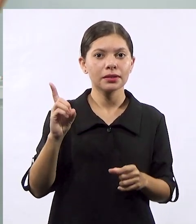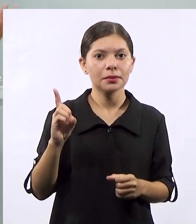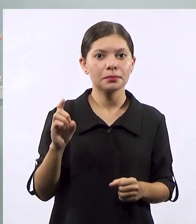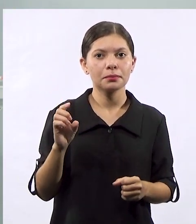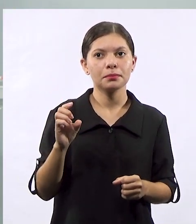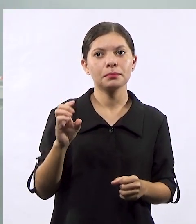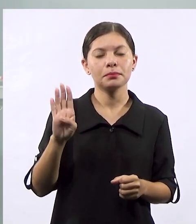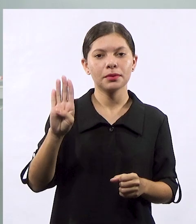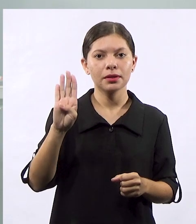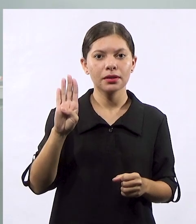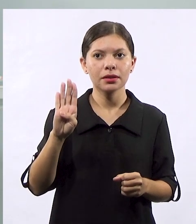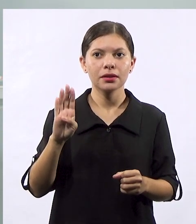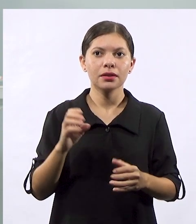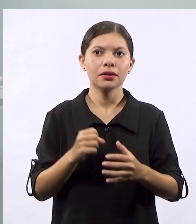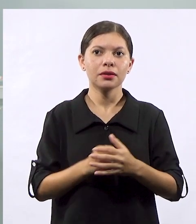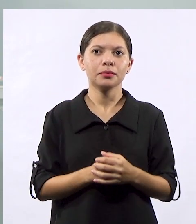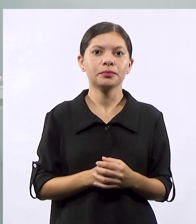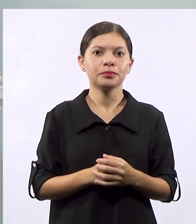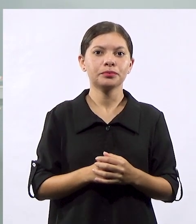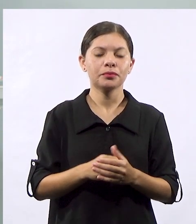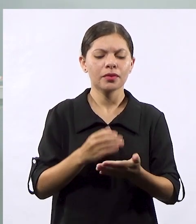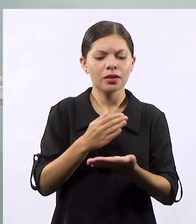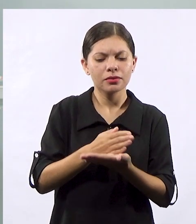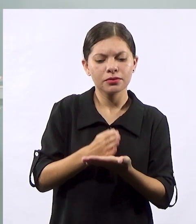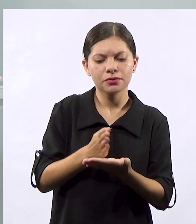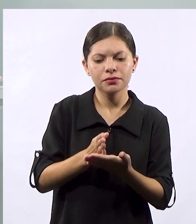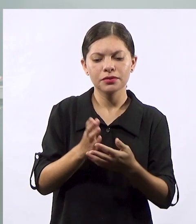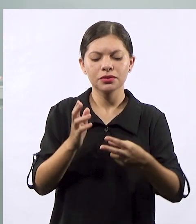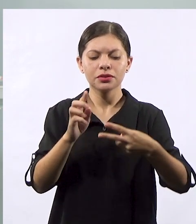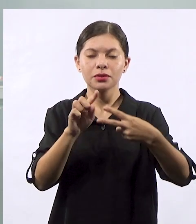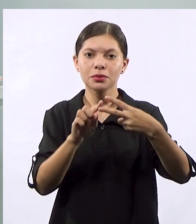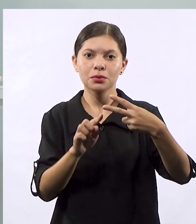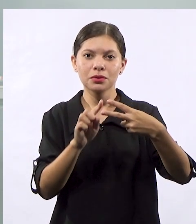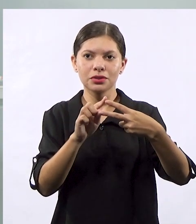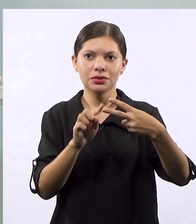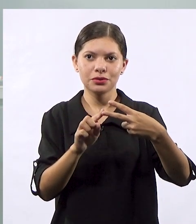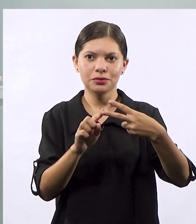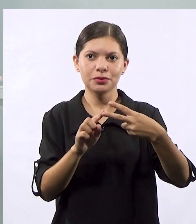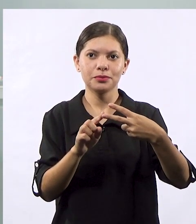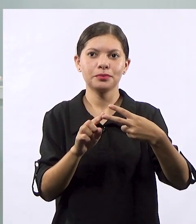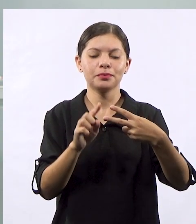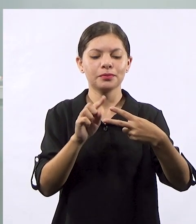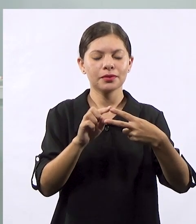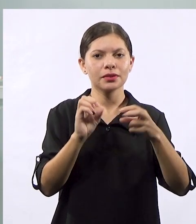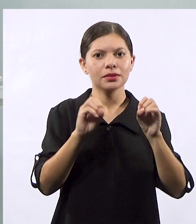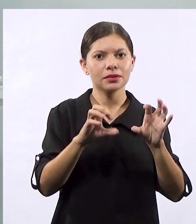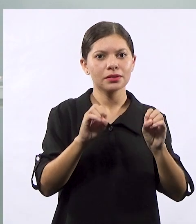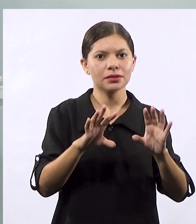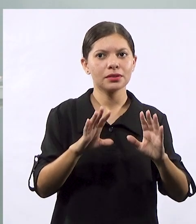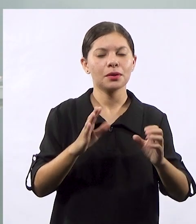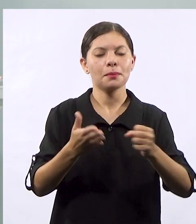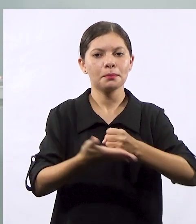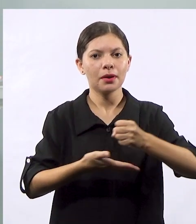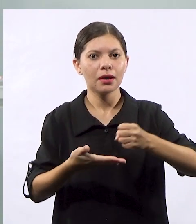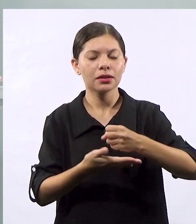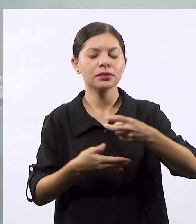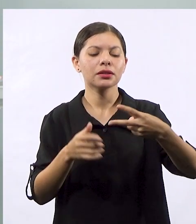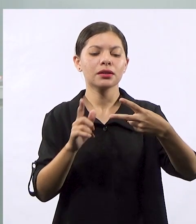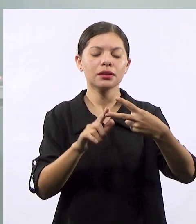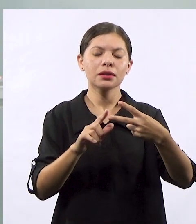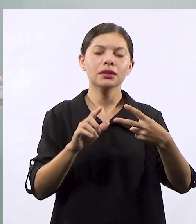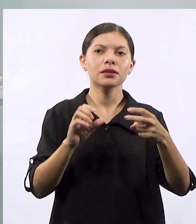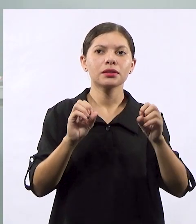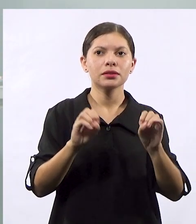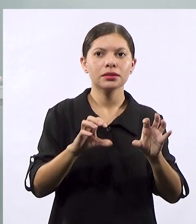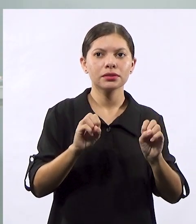LDB divide, de modo geral, em dois níveis, educação básica e ensino superior. Aí, dentro desses